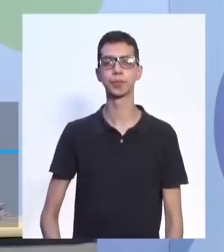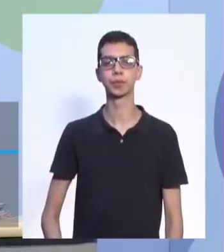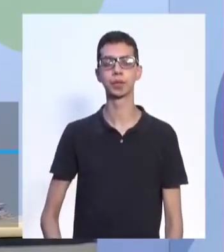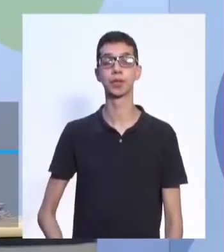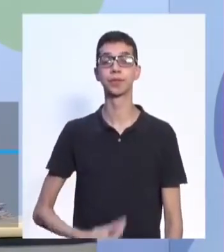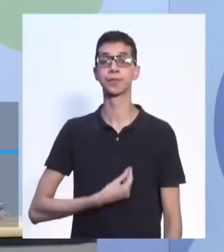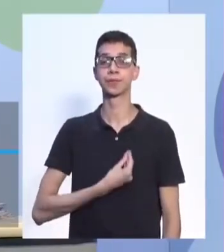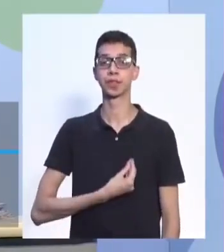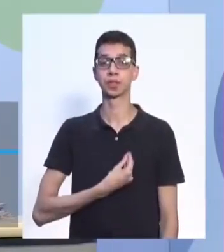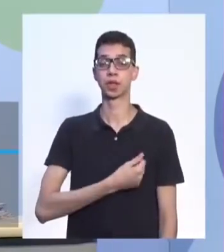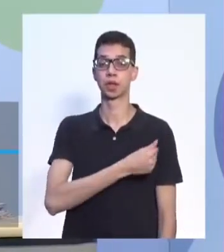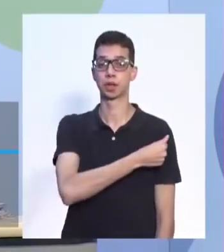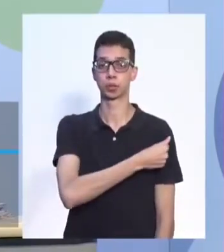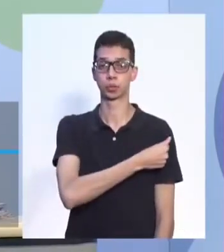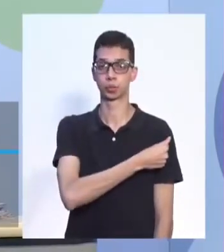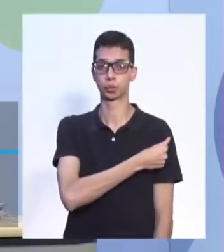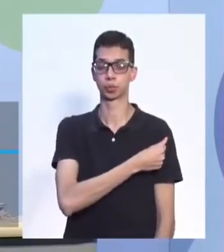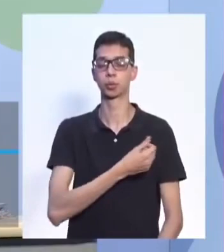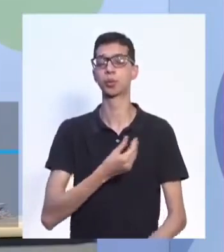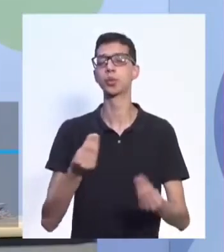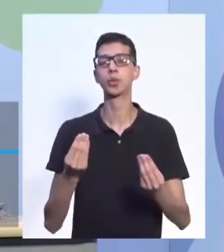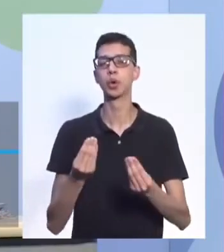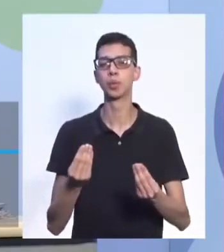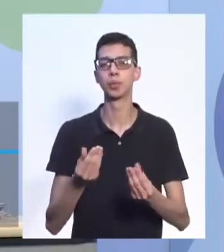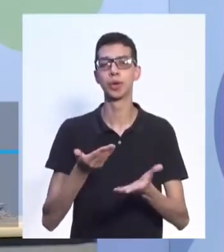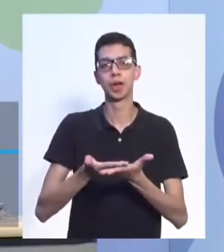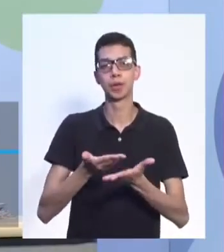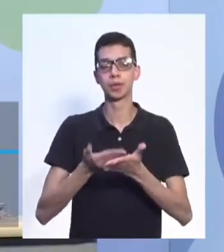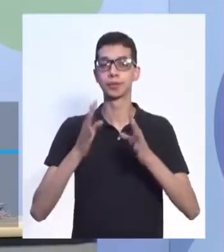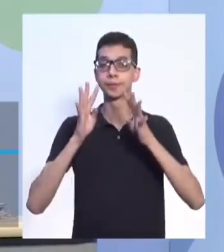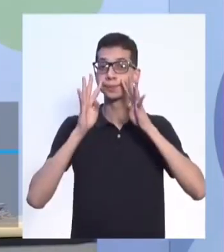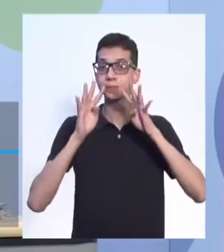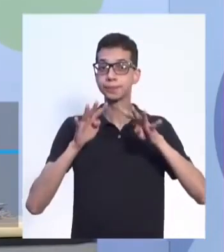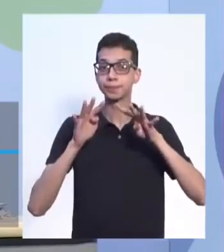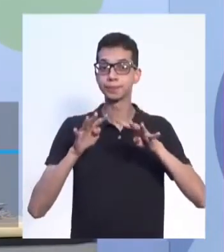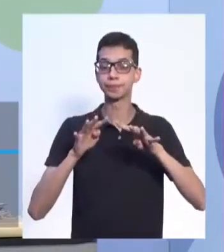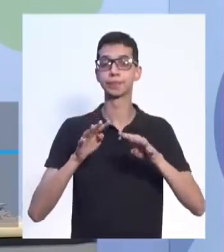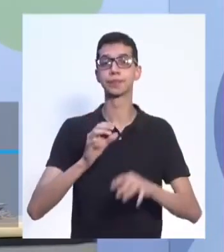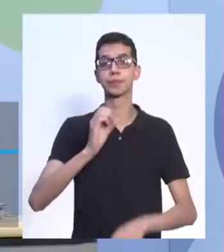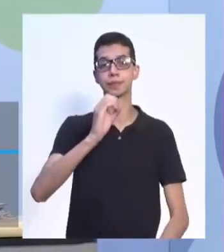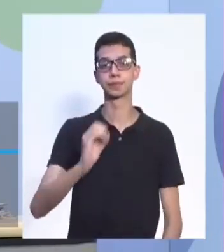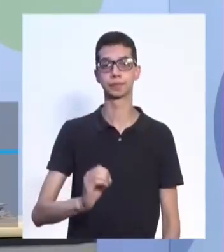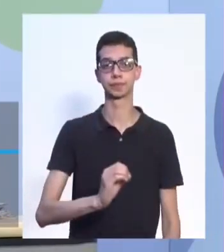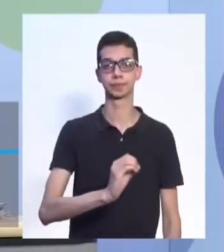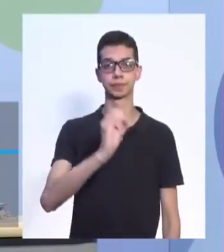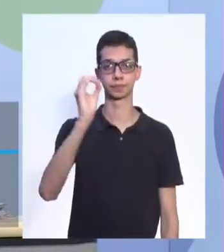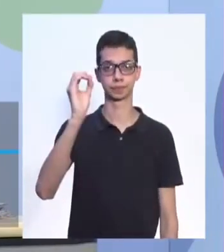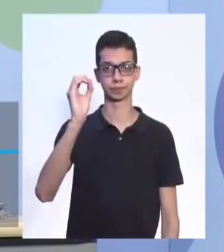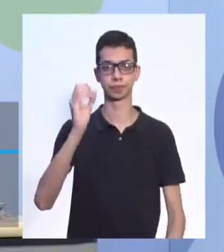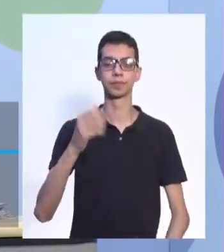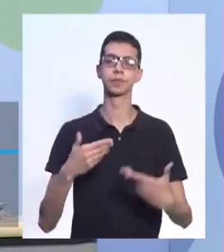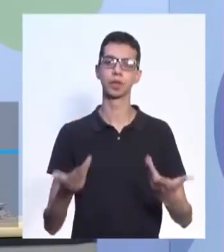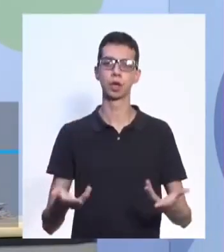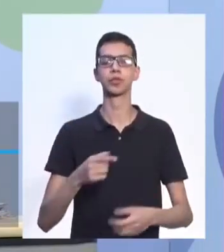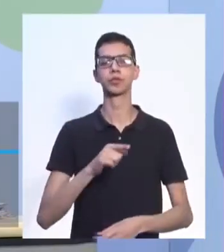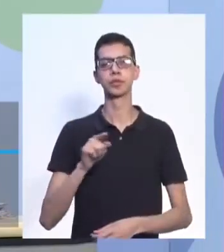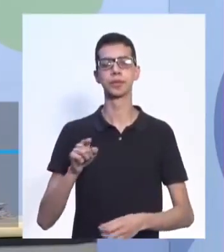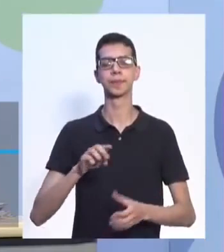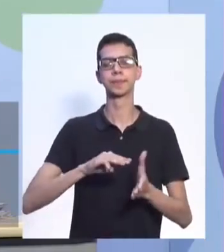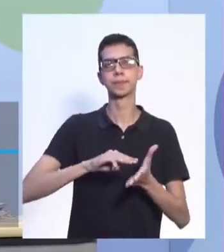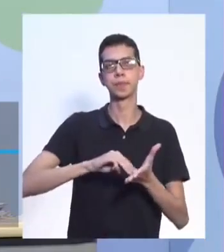dos alunos nas aulas do Centro de Mídias. E aí vocês montam a metodologia, vamos entrevistar